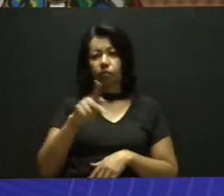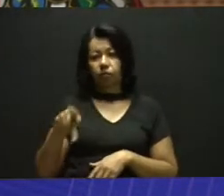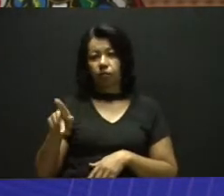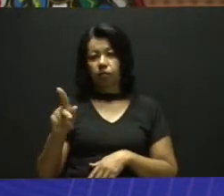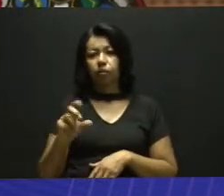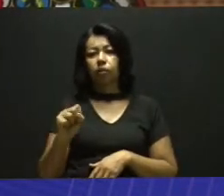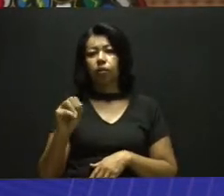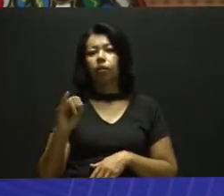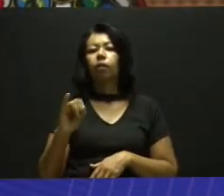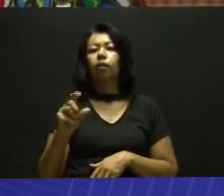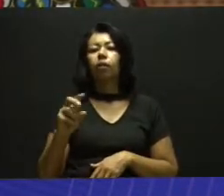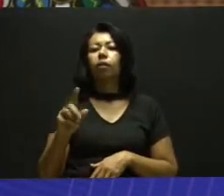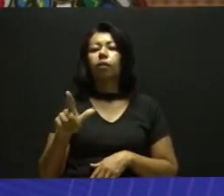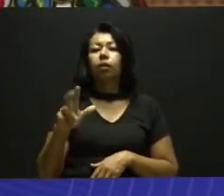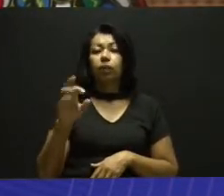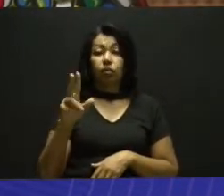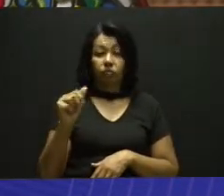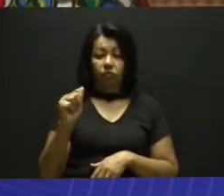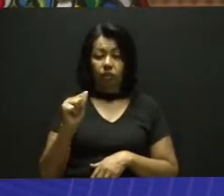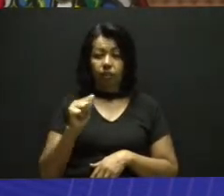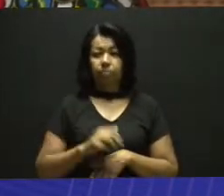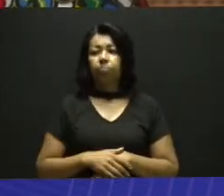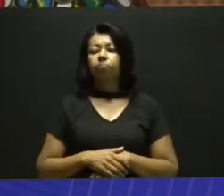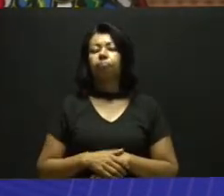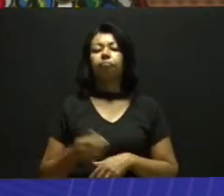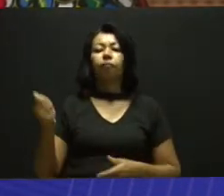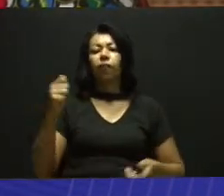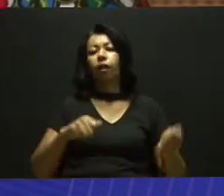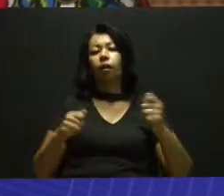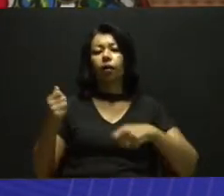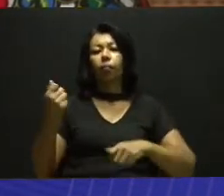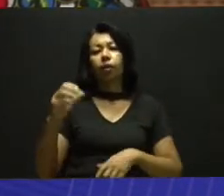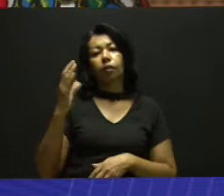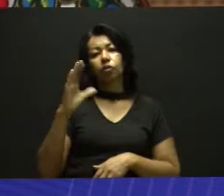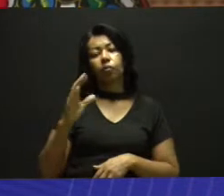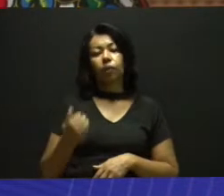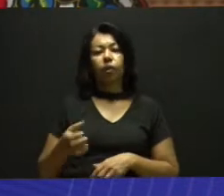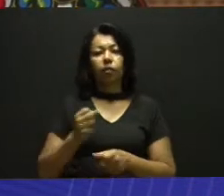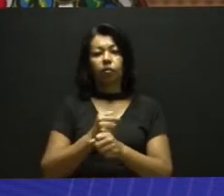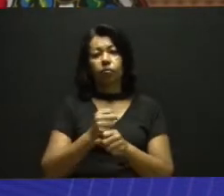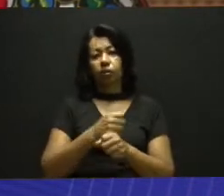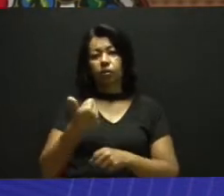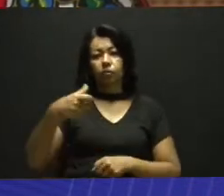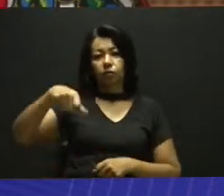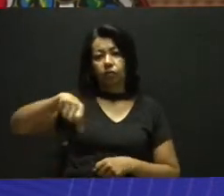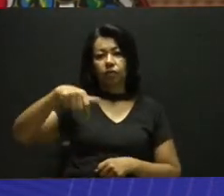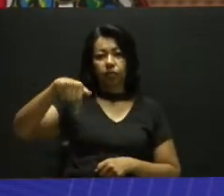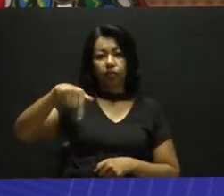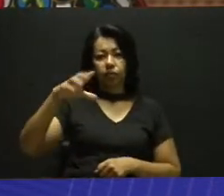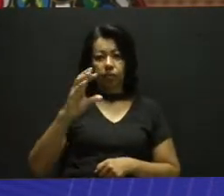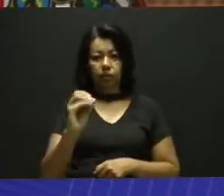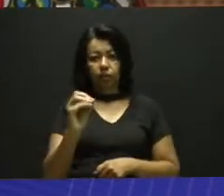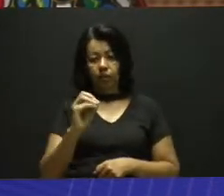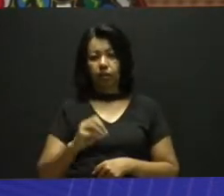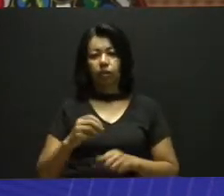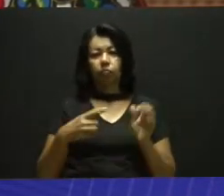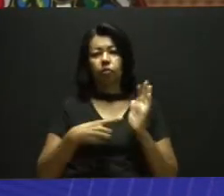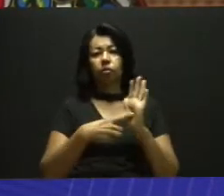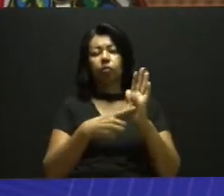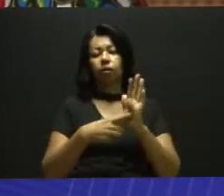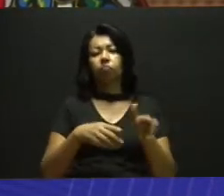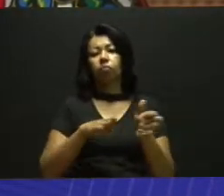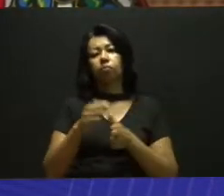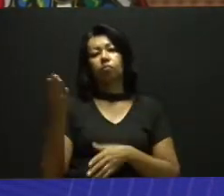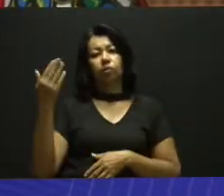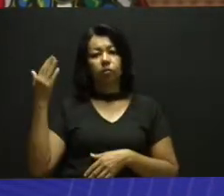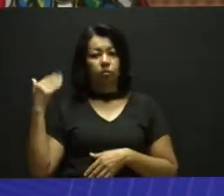silvia maria dos santos silvia da banda marcial de cubatão na década de 1970 sinalizado em passagem